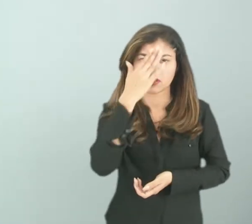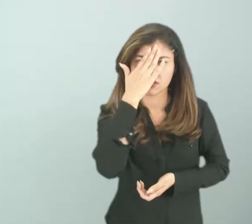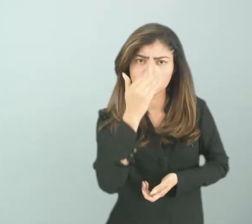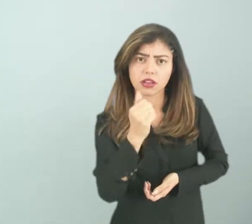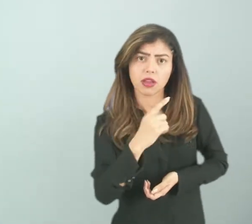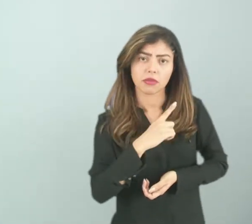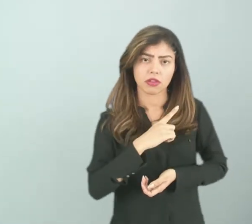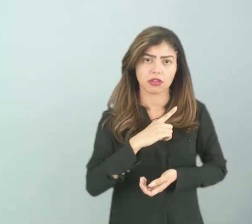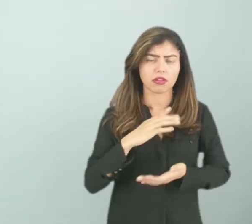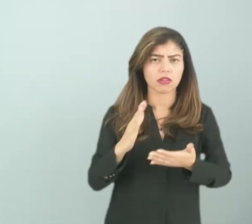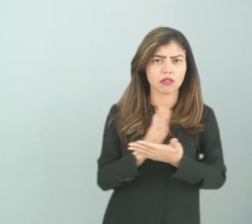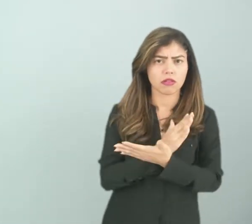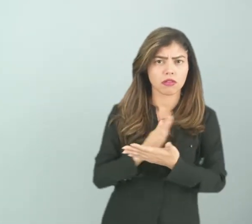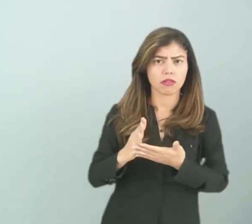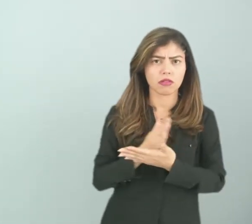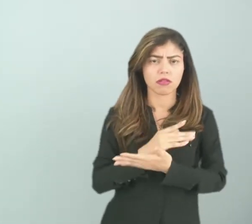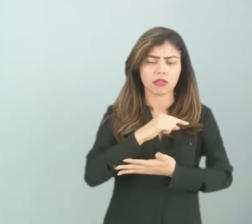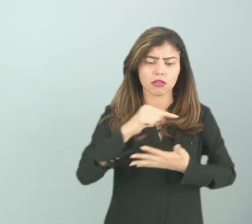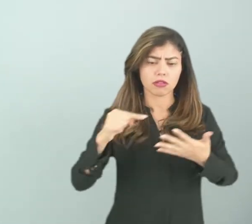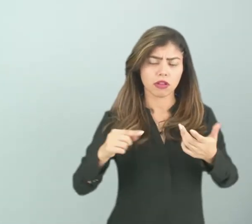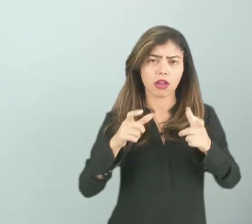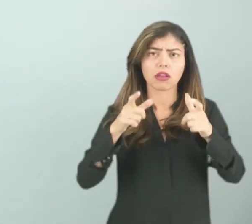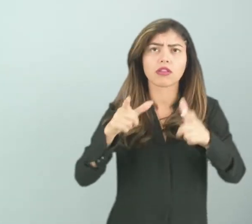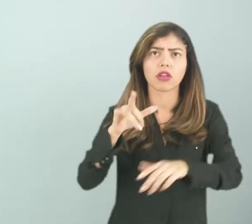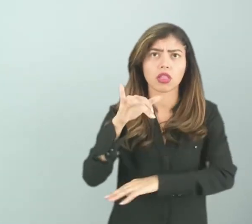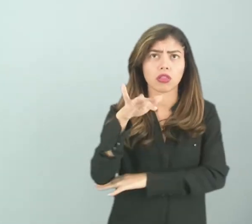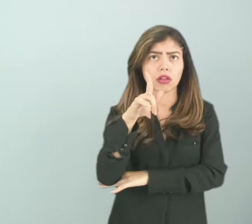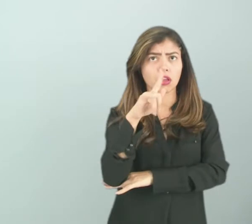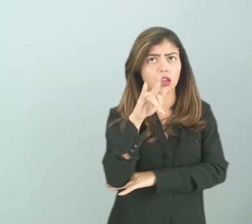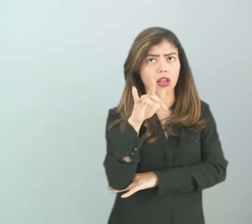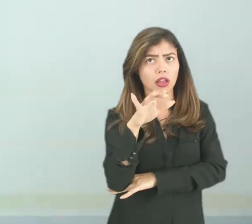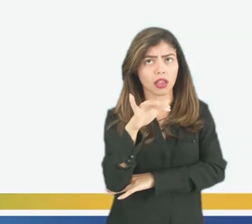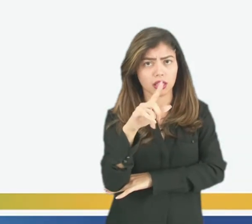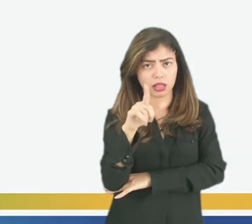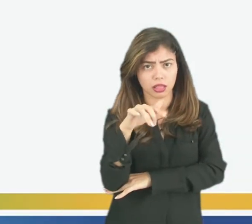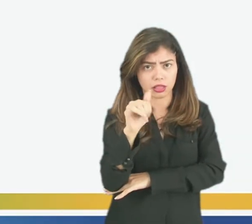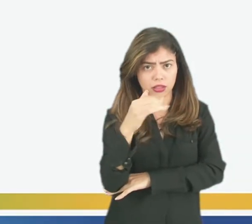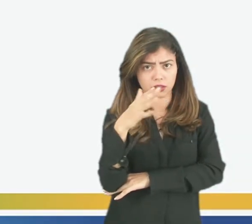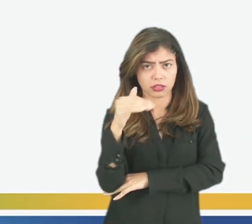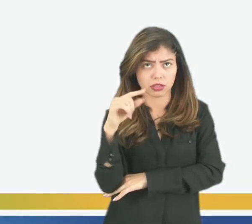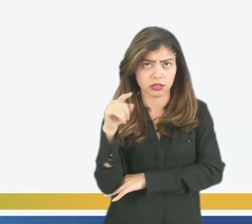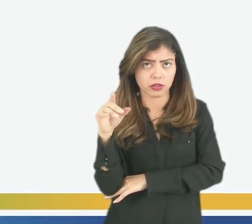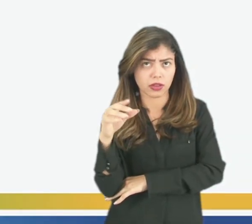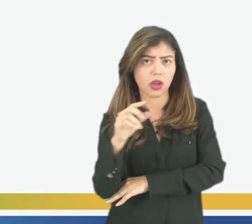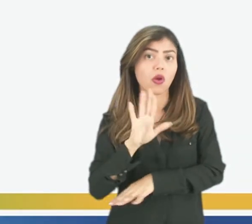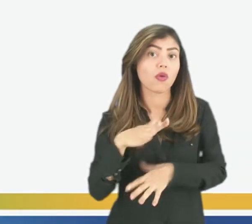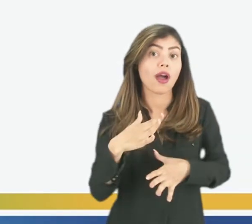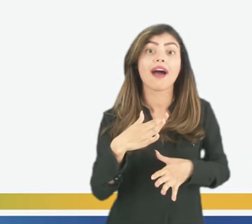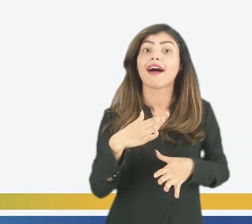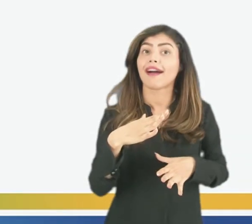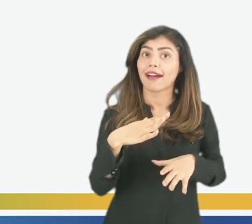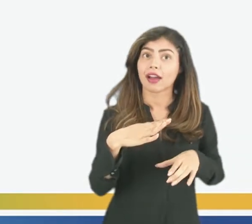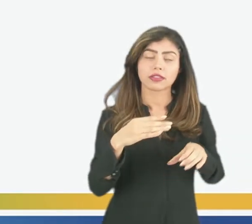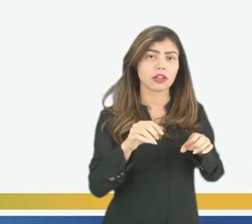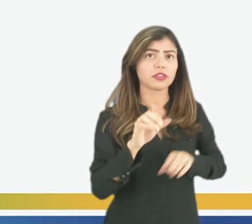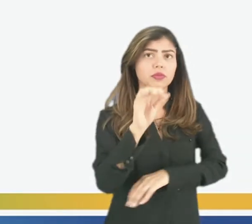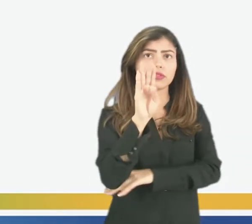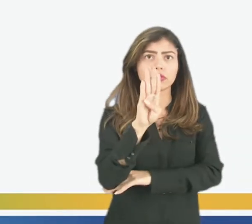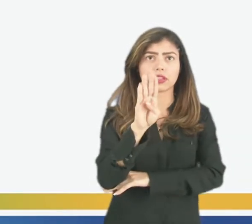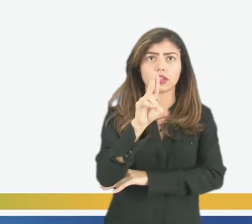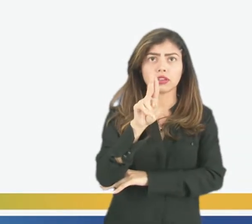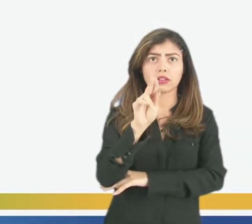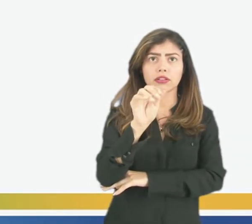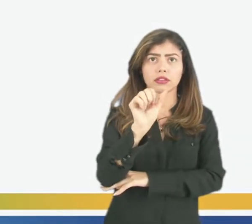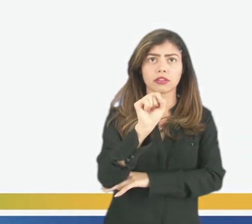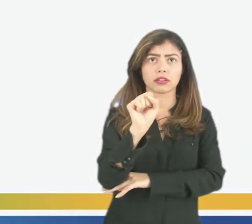que existem alguns instrumentos que se localizam? Isso mesmo. Um deles é a bússola. Olha